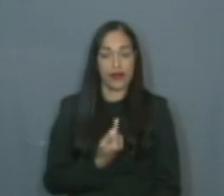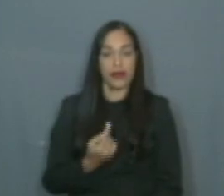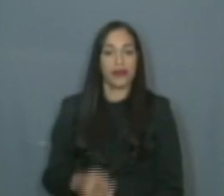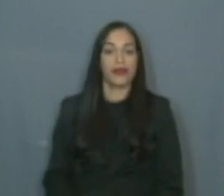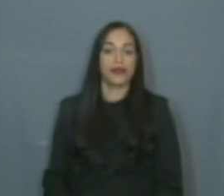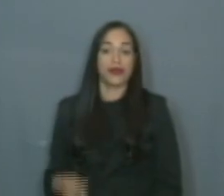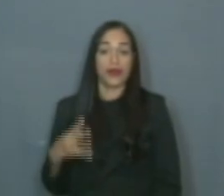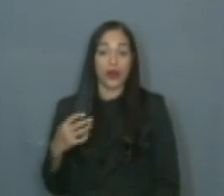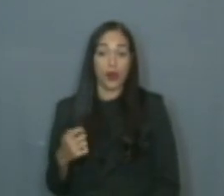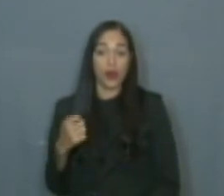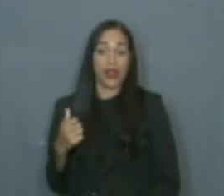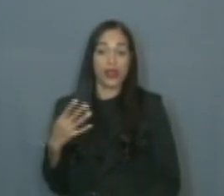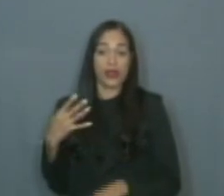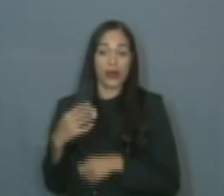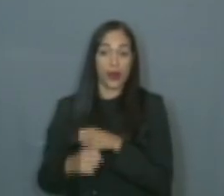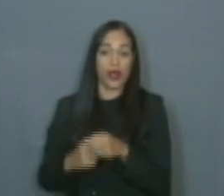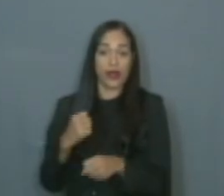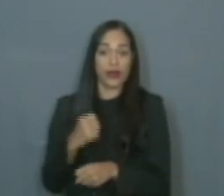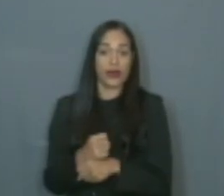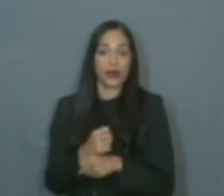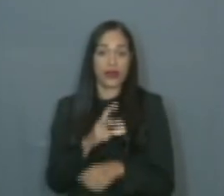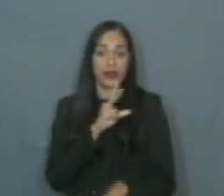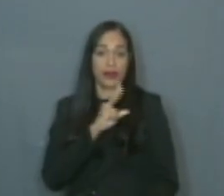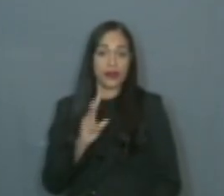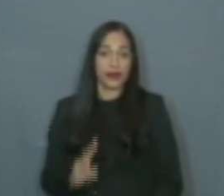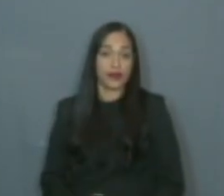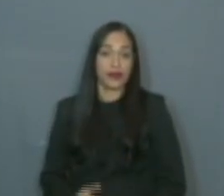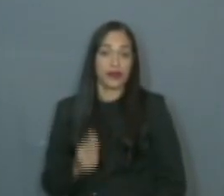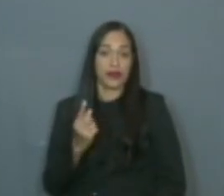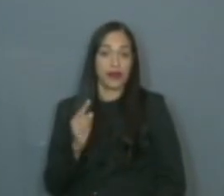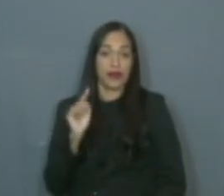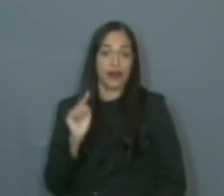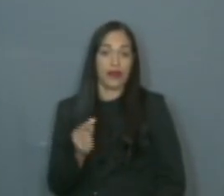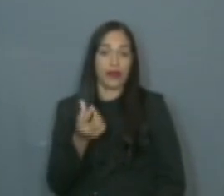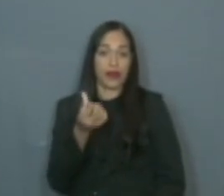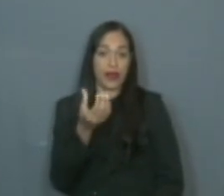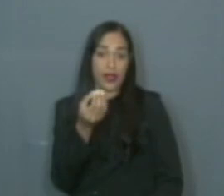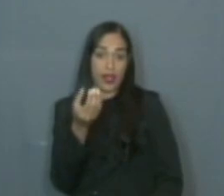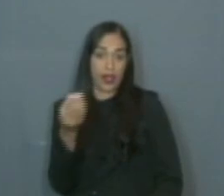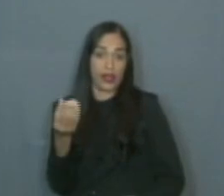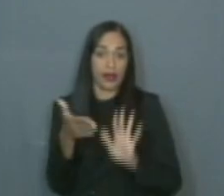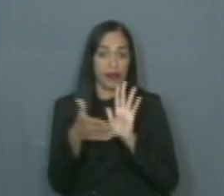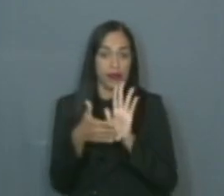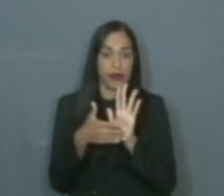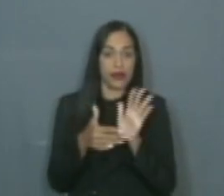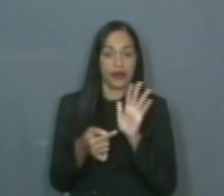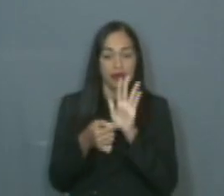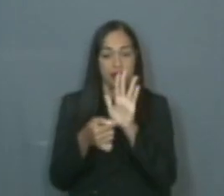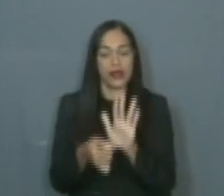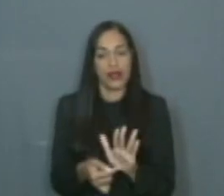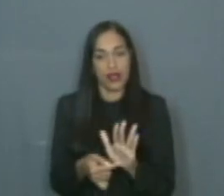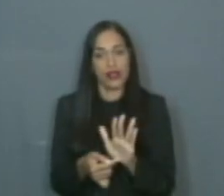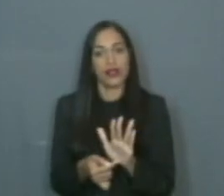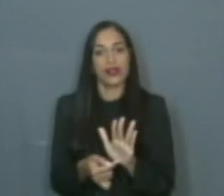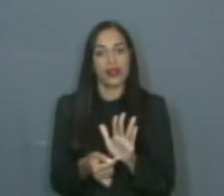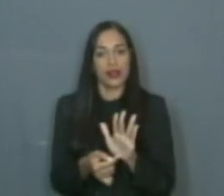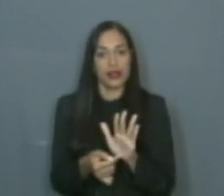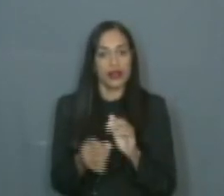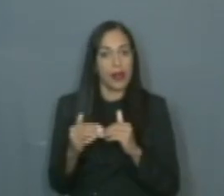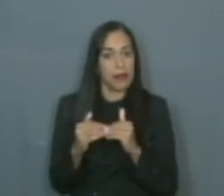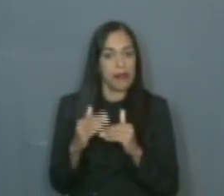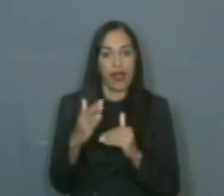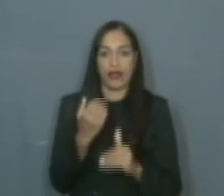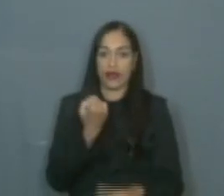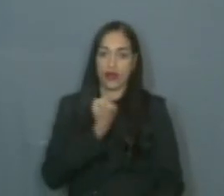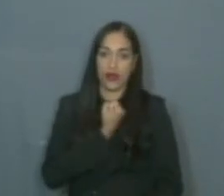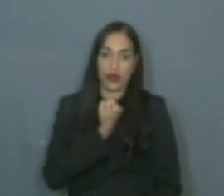longo desses quase 4 anos, senhores vereadores, foram 1.600 proposições apresentadas, que são muito mais que